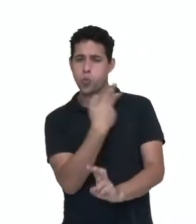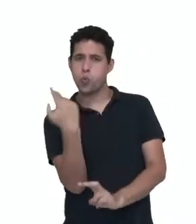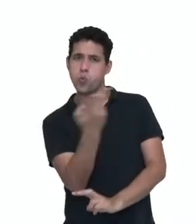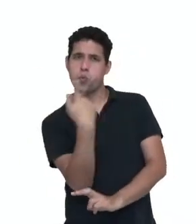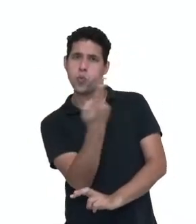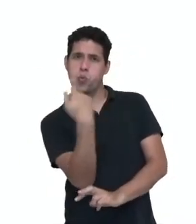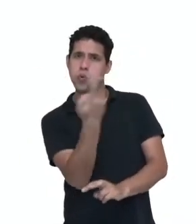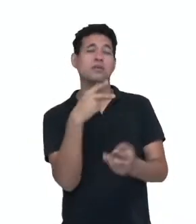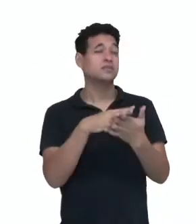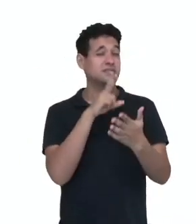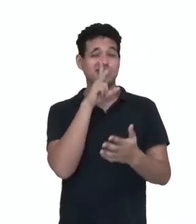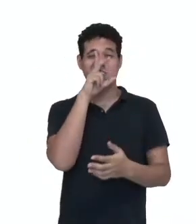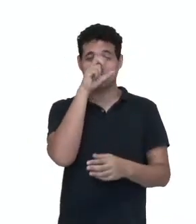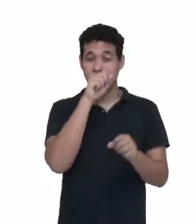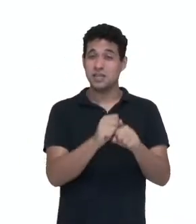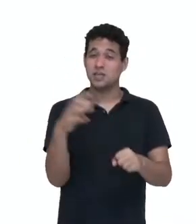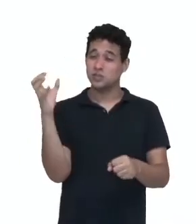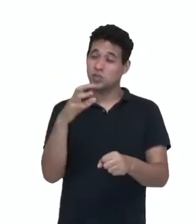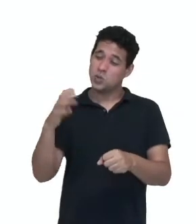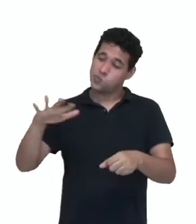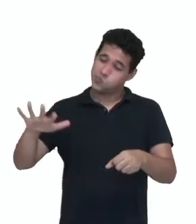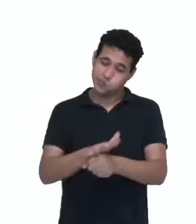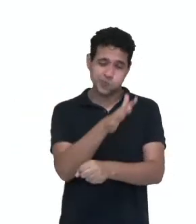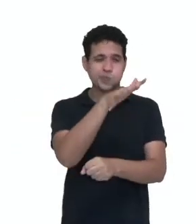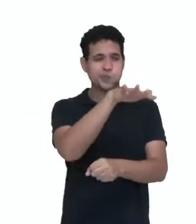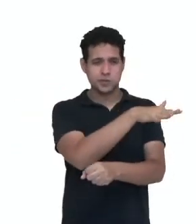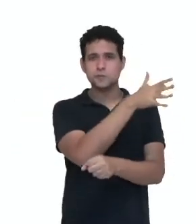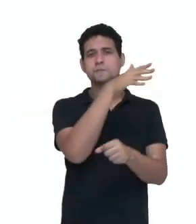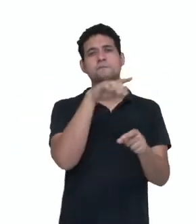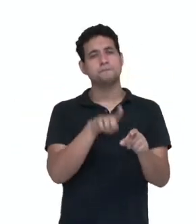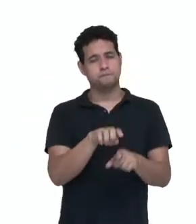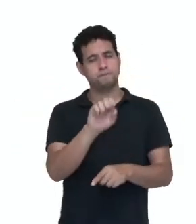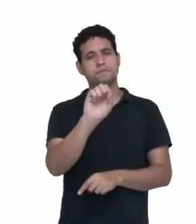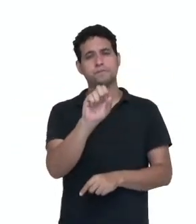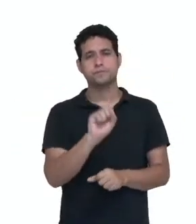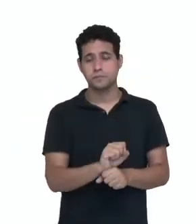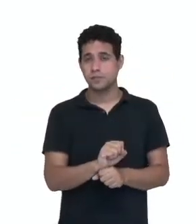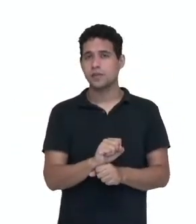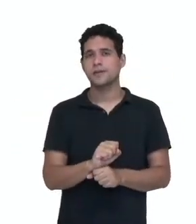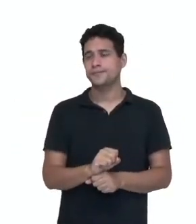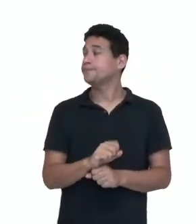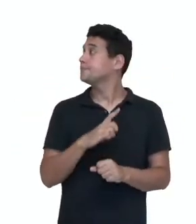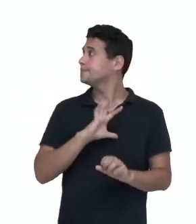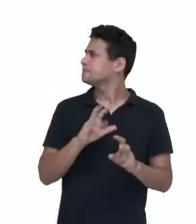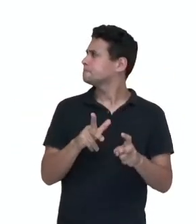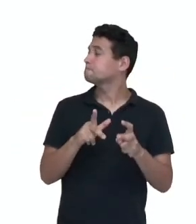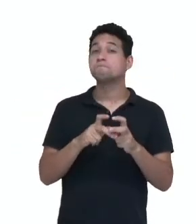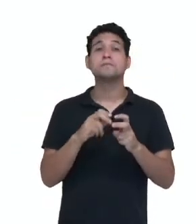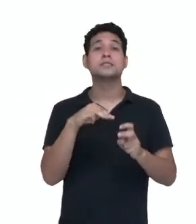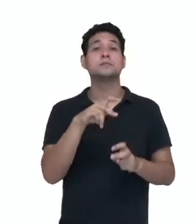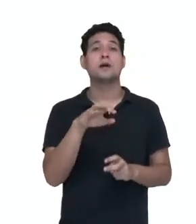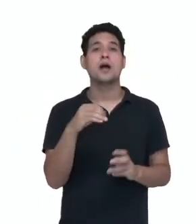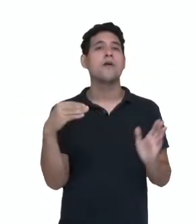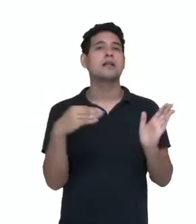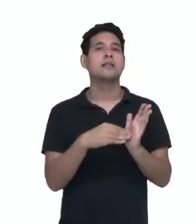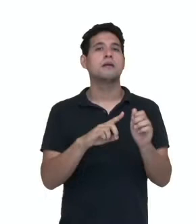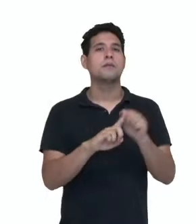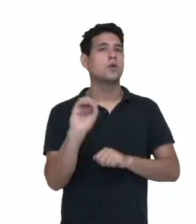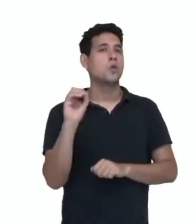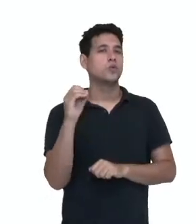Vientos fuertes, inundaciones repentinas. La amenaza de tifones va de mayo a octubre,